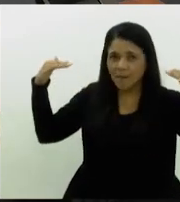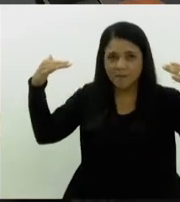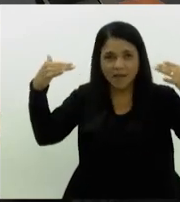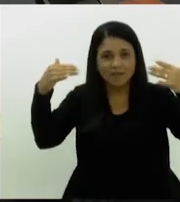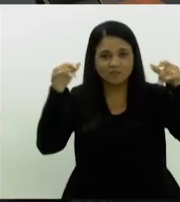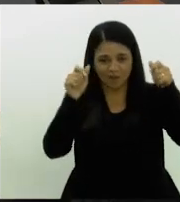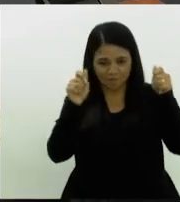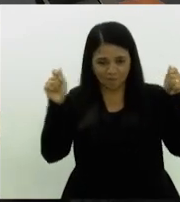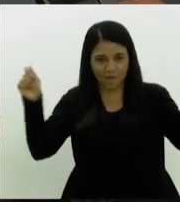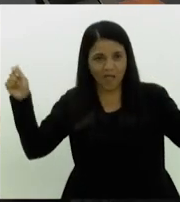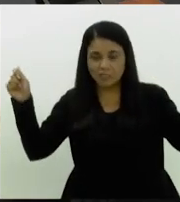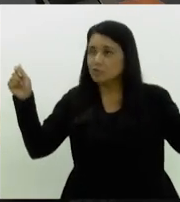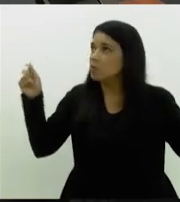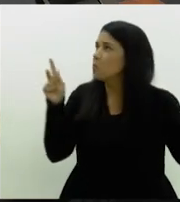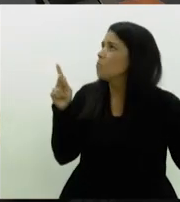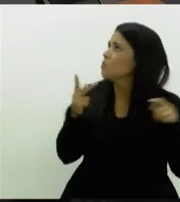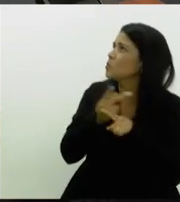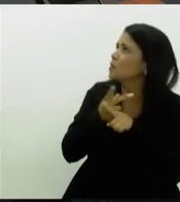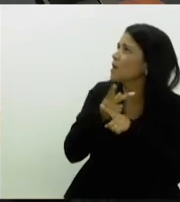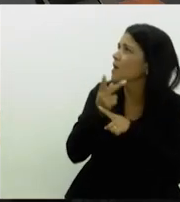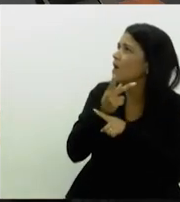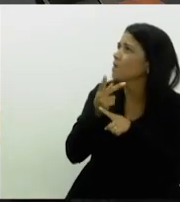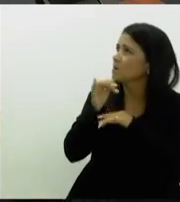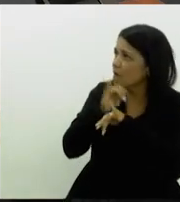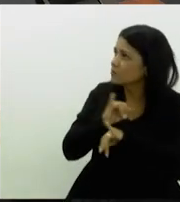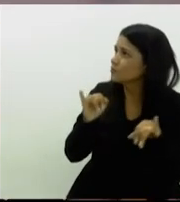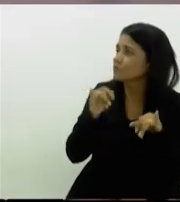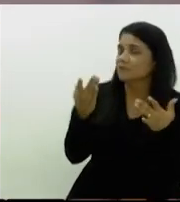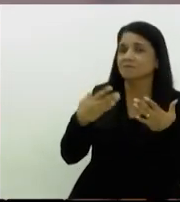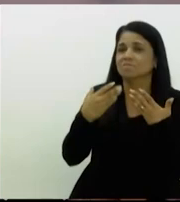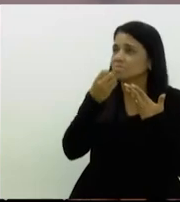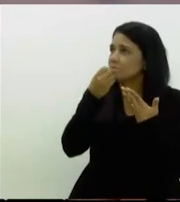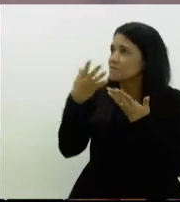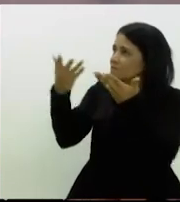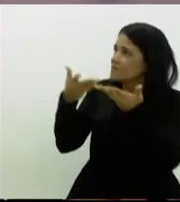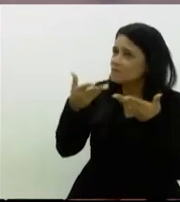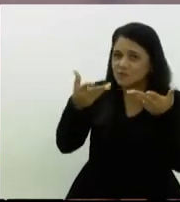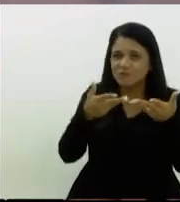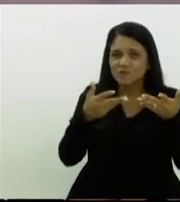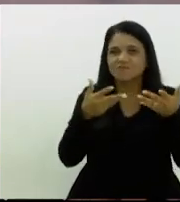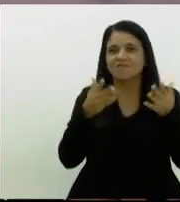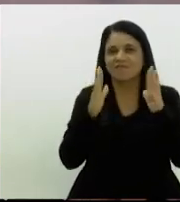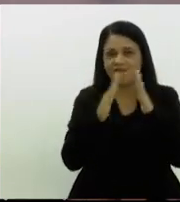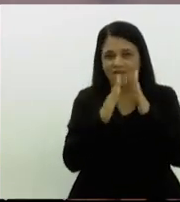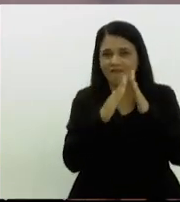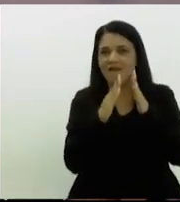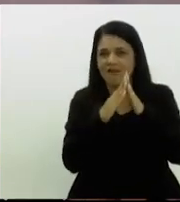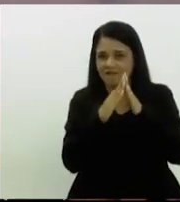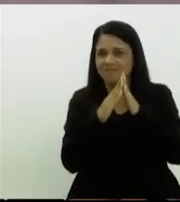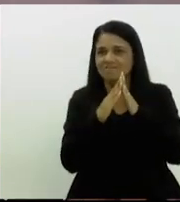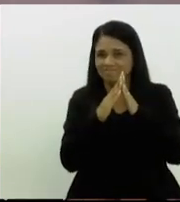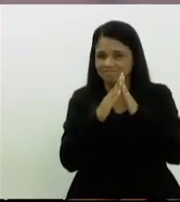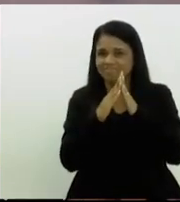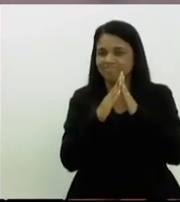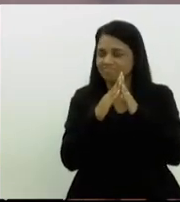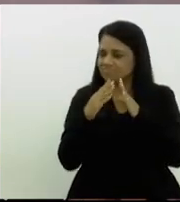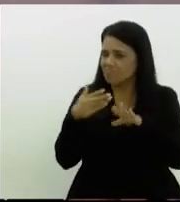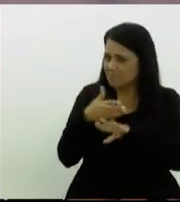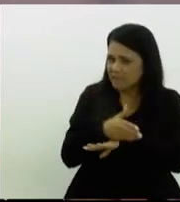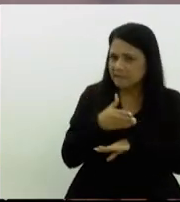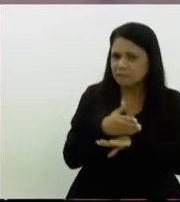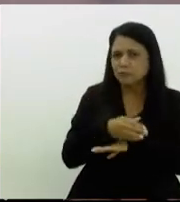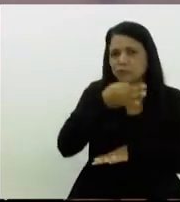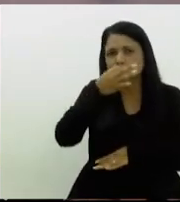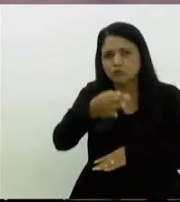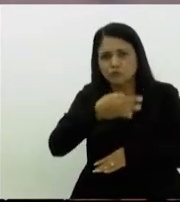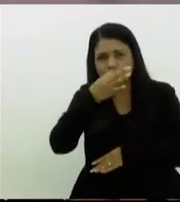faixa para poder anunciar. Sejam bem-vindos sempre que quiserem. A casa é de vocês. Participem, sugiram,